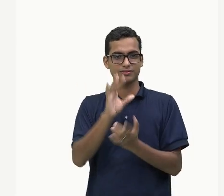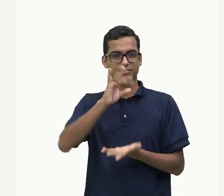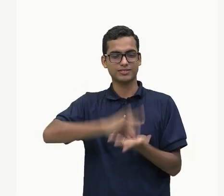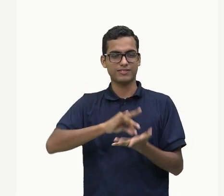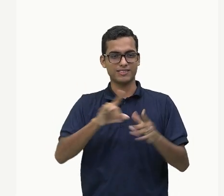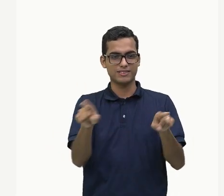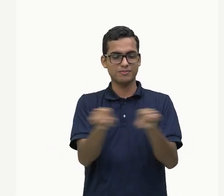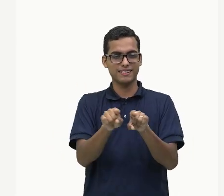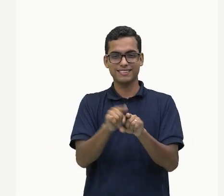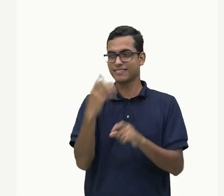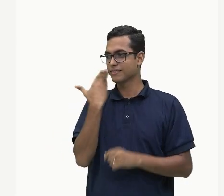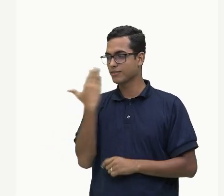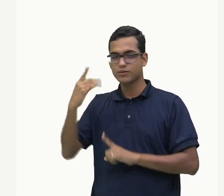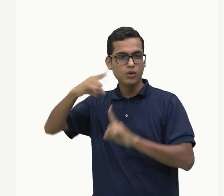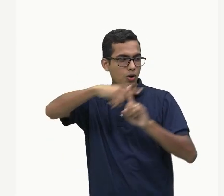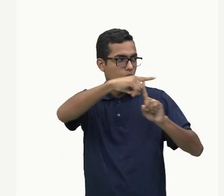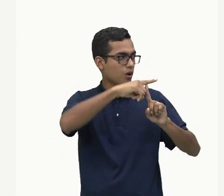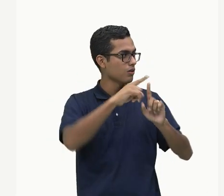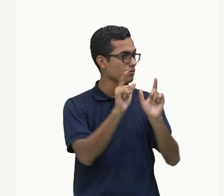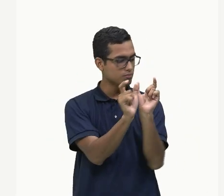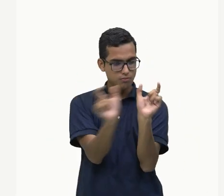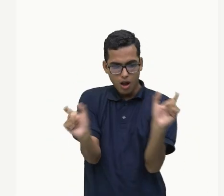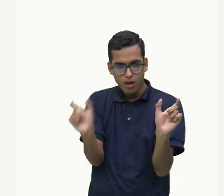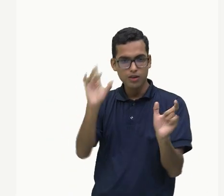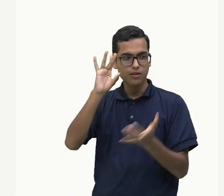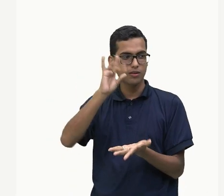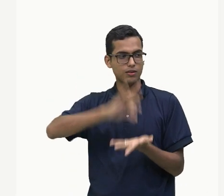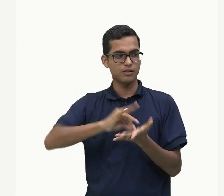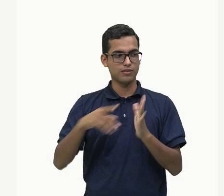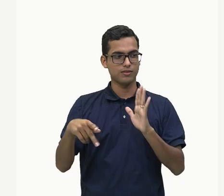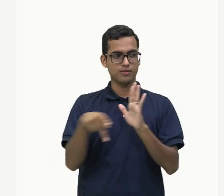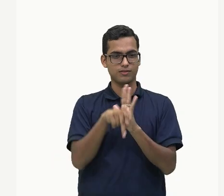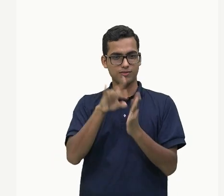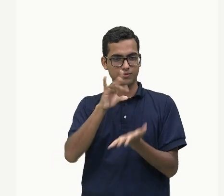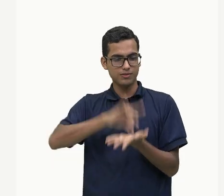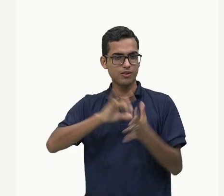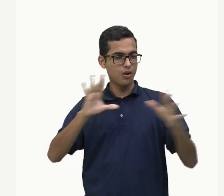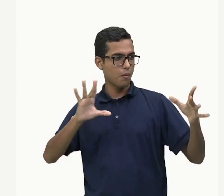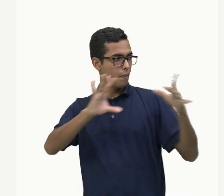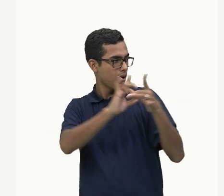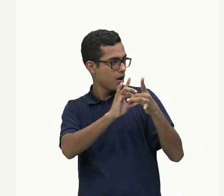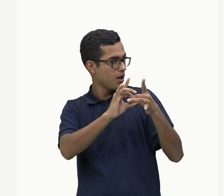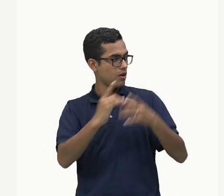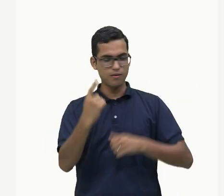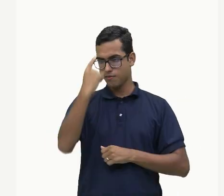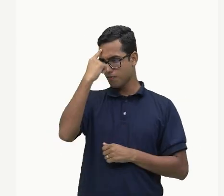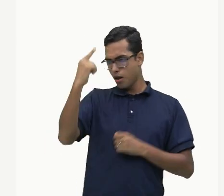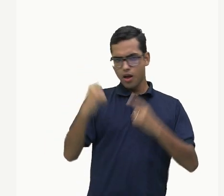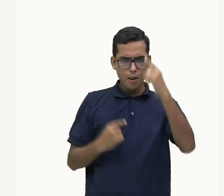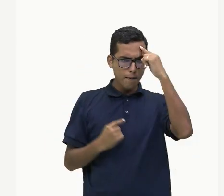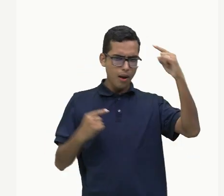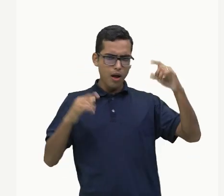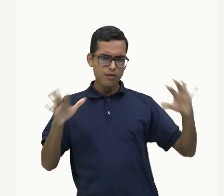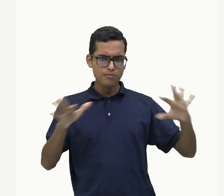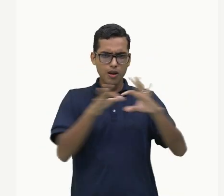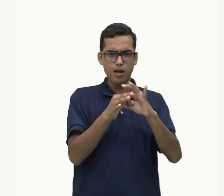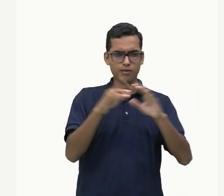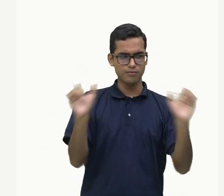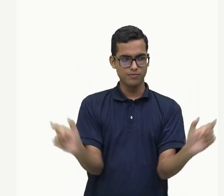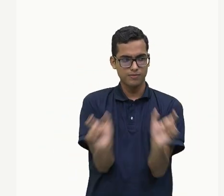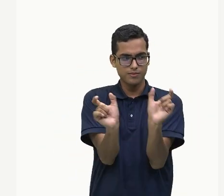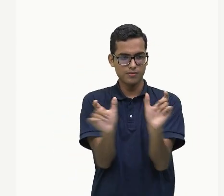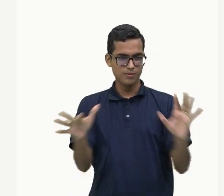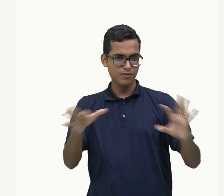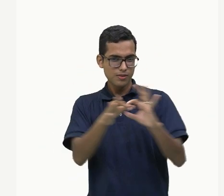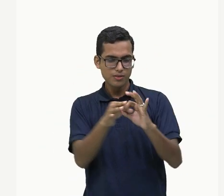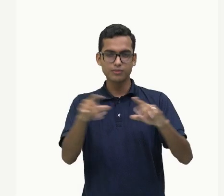tipos de palavras, é uma classificação de palavras que serve exclusivamente para conectar ideias, tá? Então, quando a gente pensa em